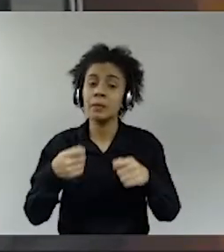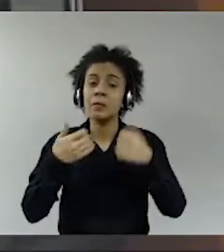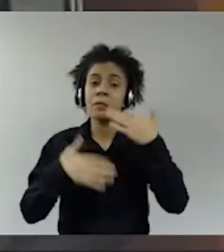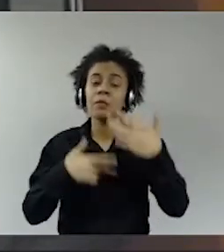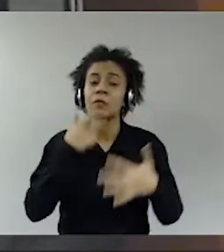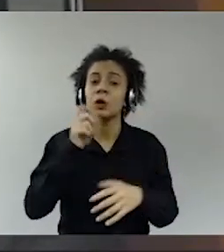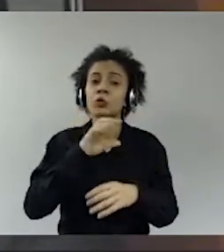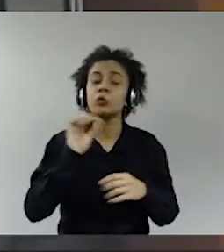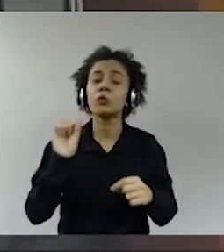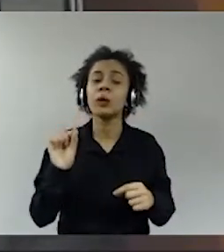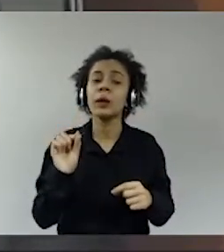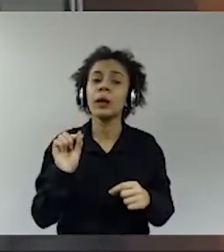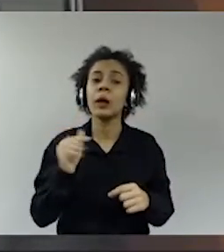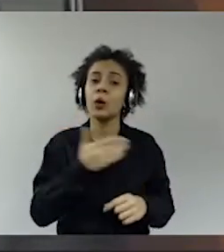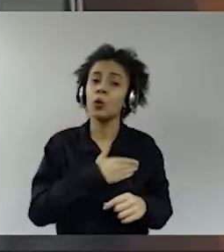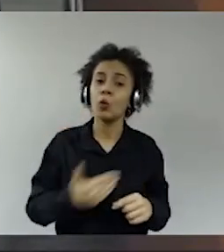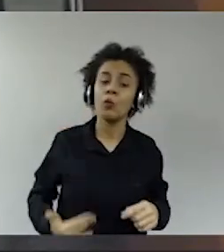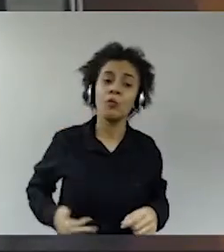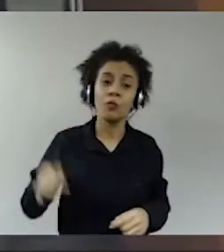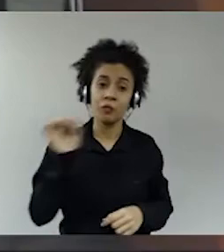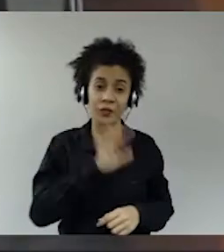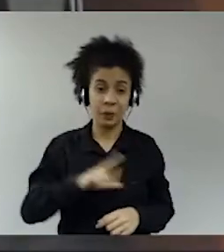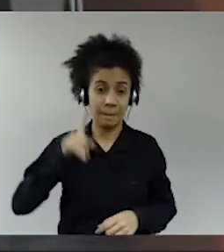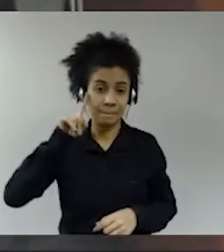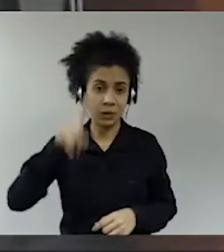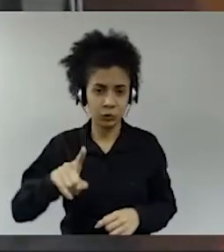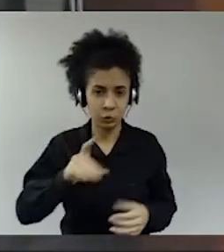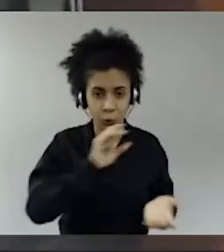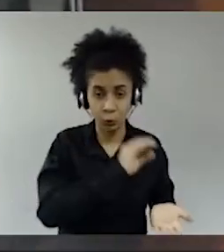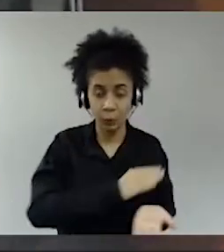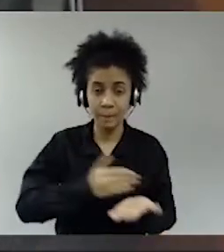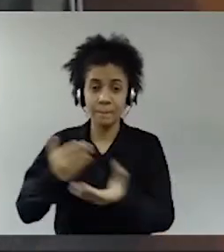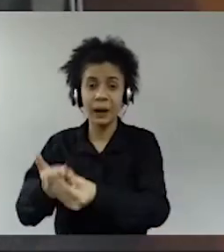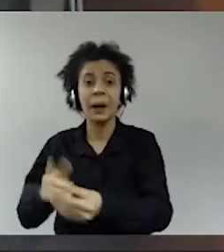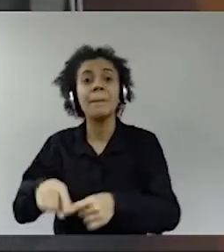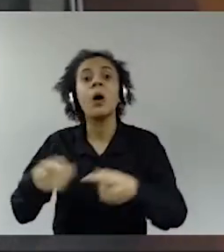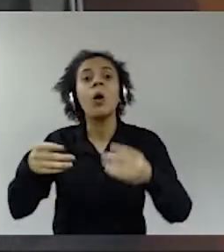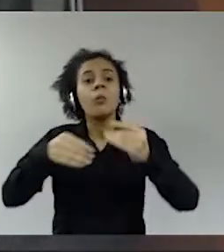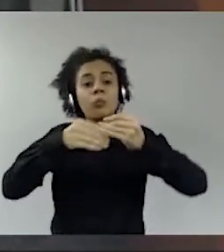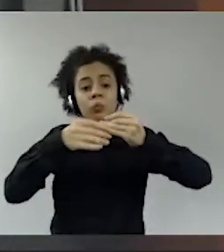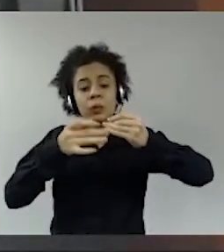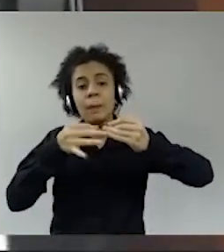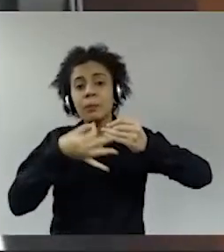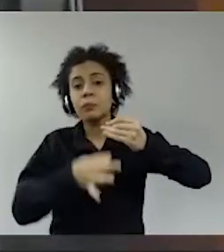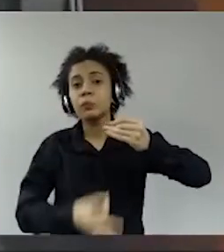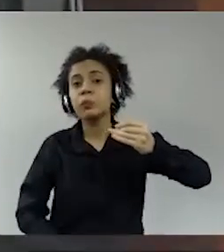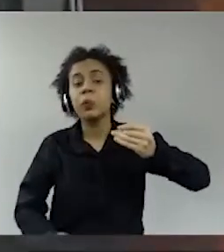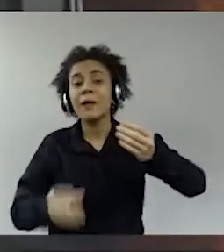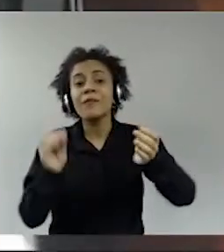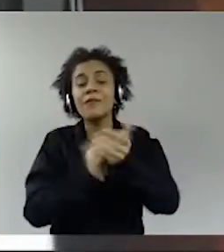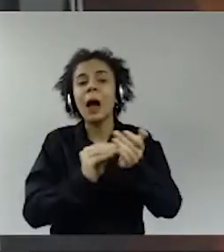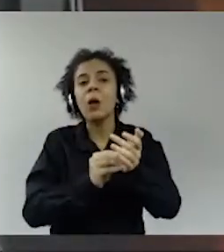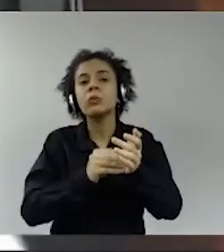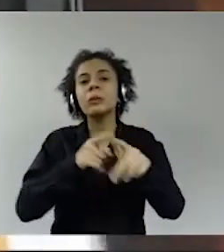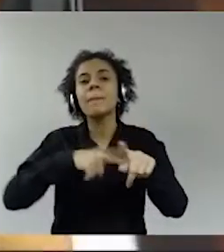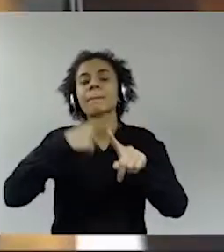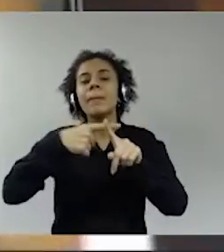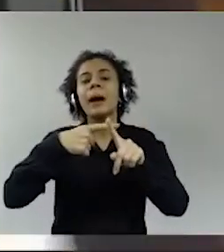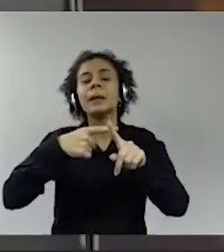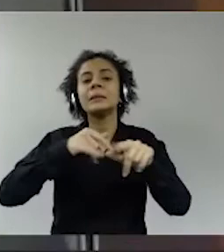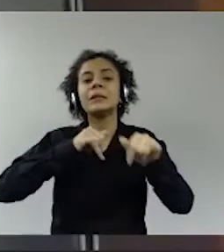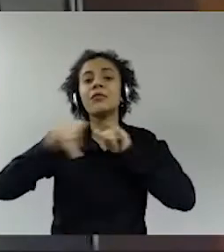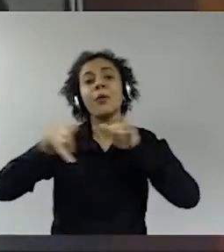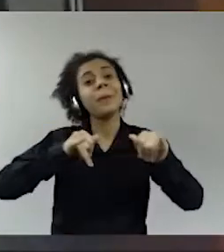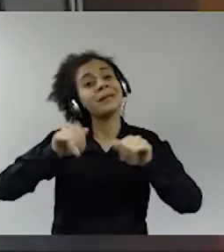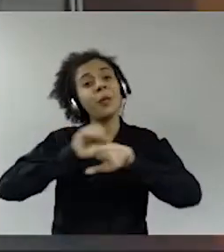discutido o fato de que o governo federal mandou uma parte, mas nós não sabemos as partes subsequentes e o todo ainda não